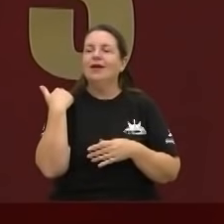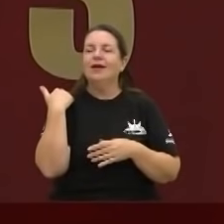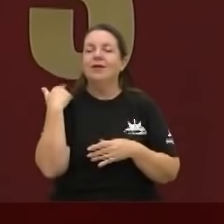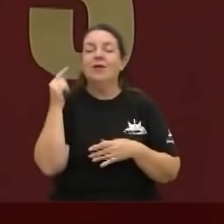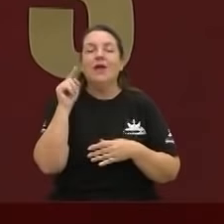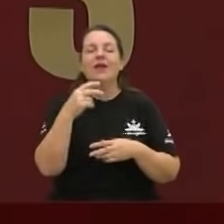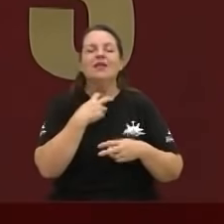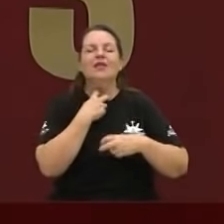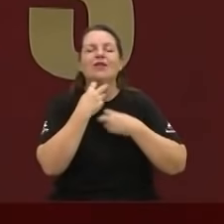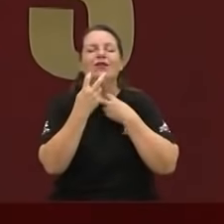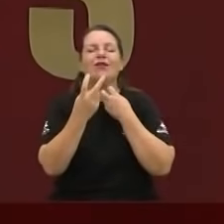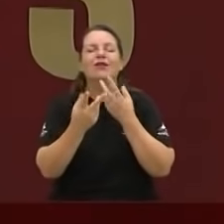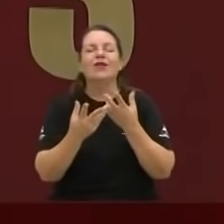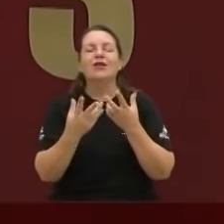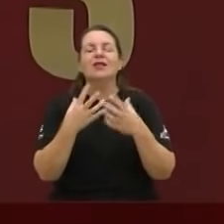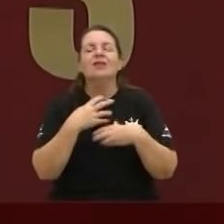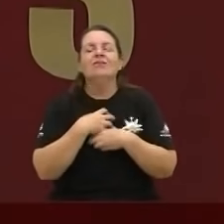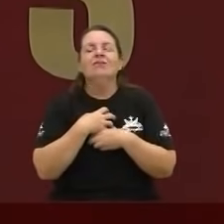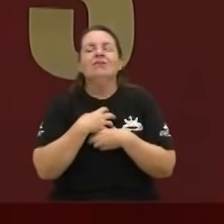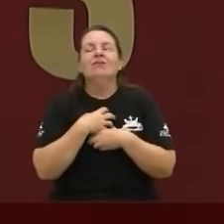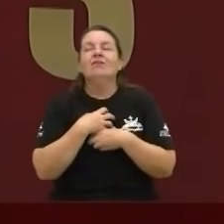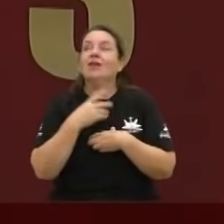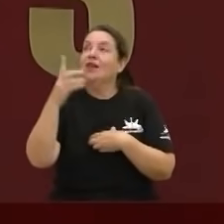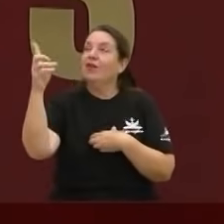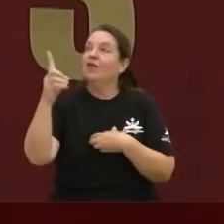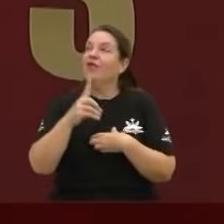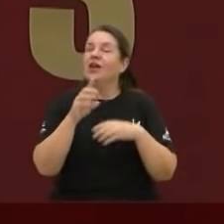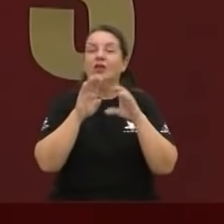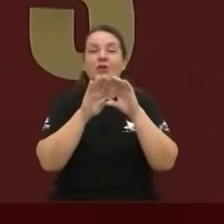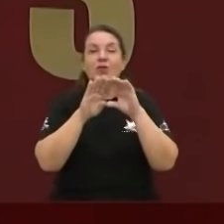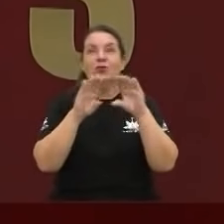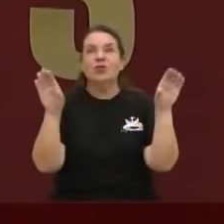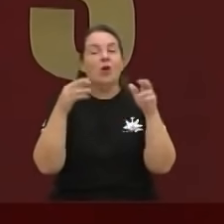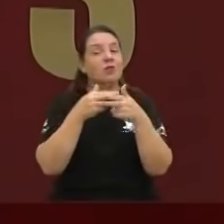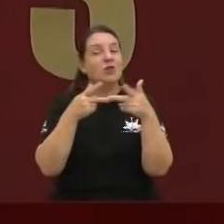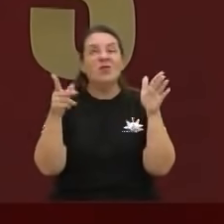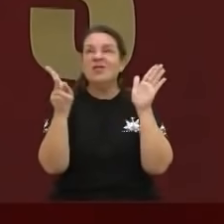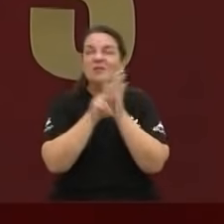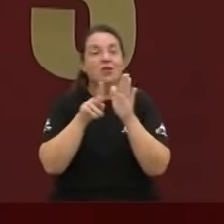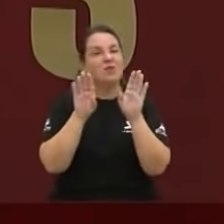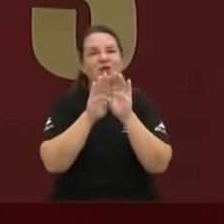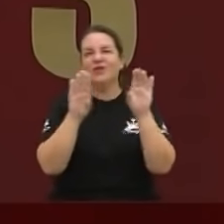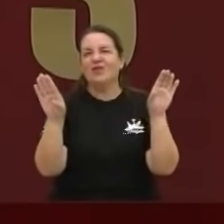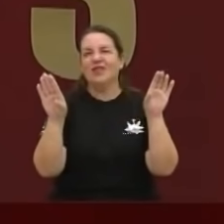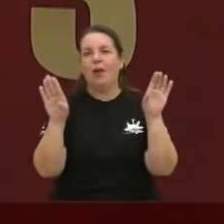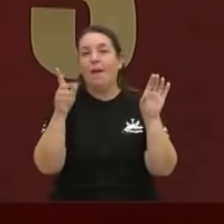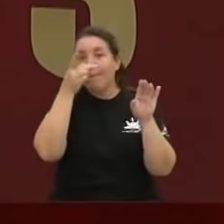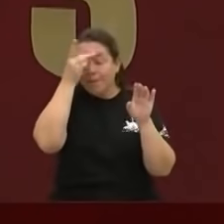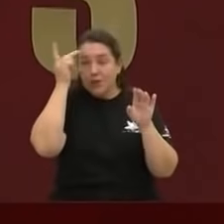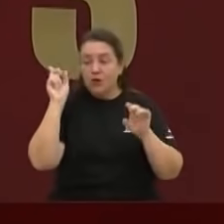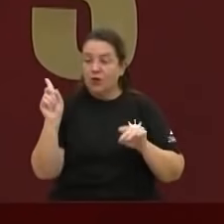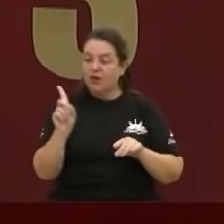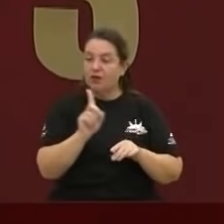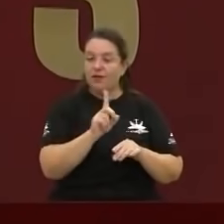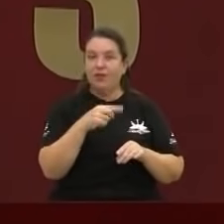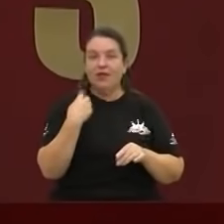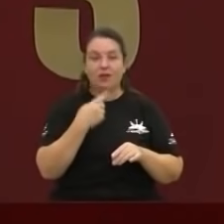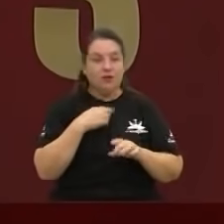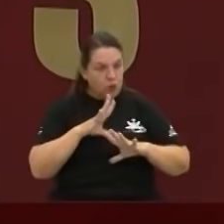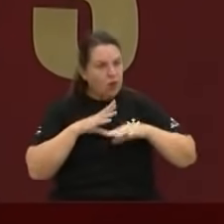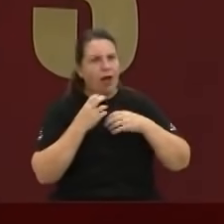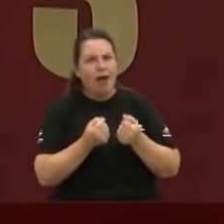Essa voz é de quem vem do céu. É de alguém que passa na nossa vida e diz, coragem, viu?